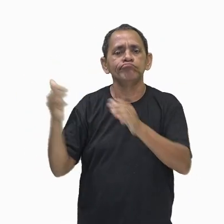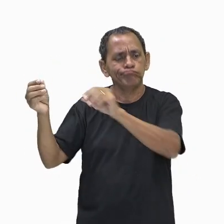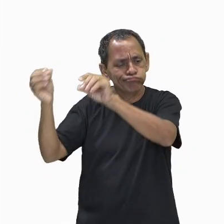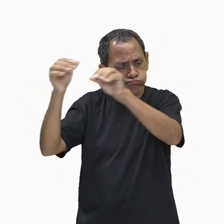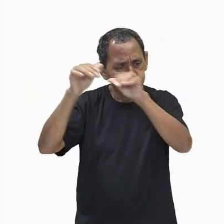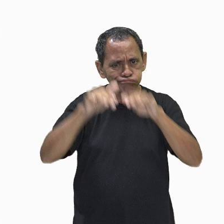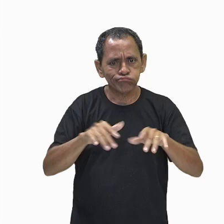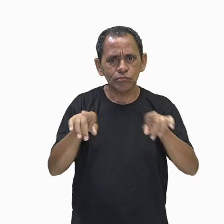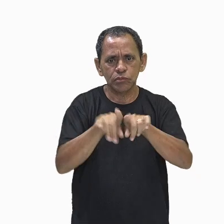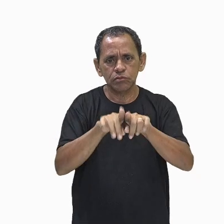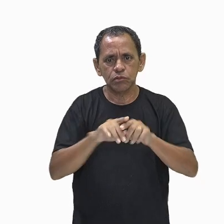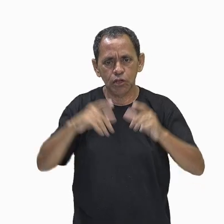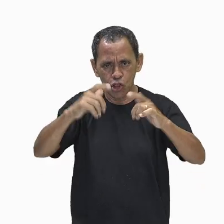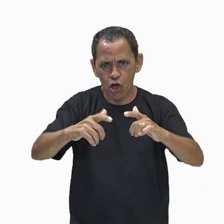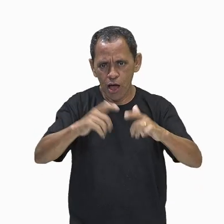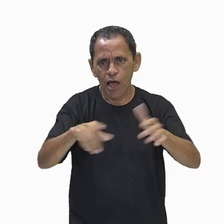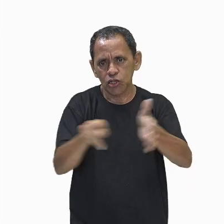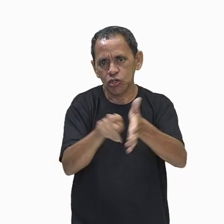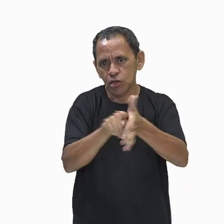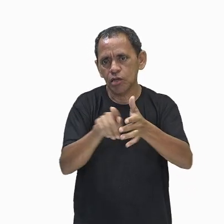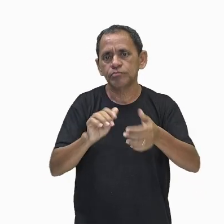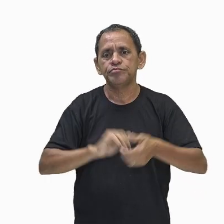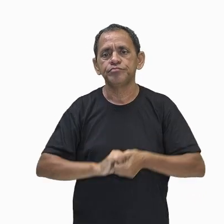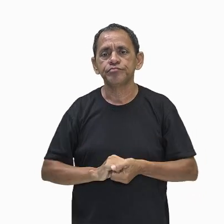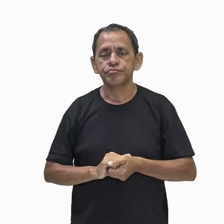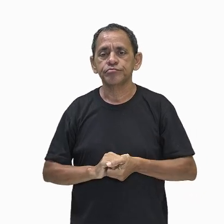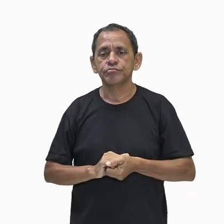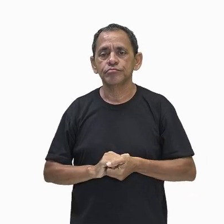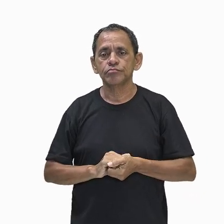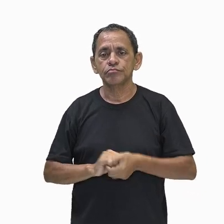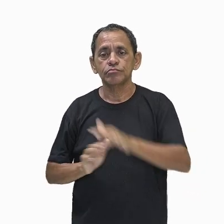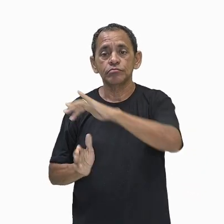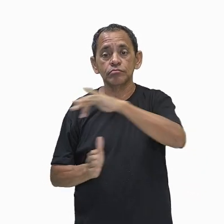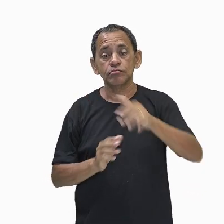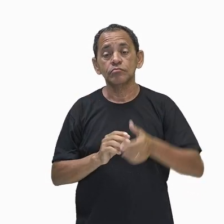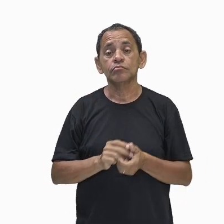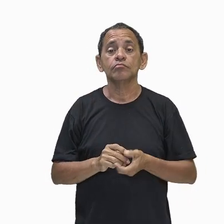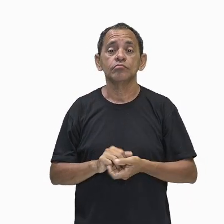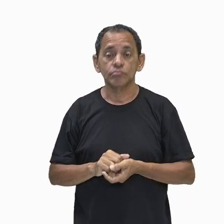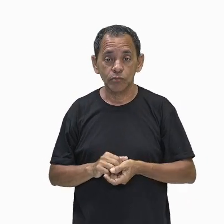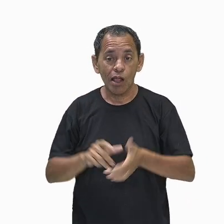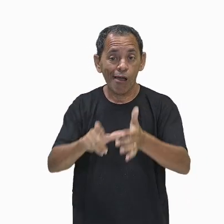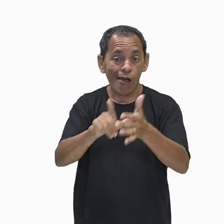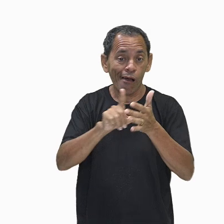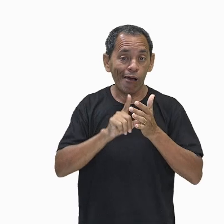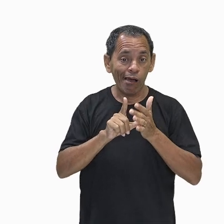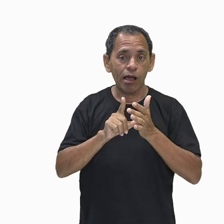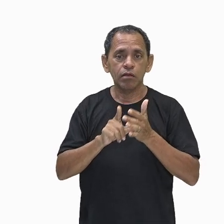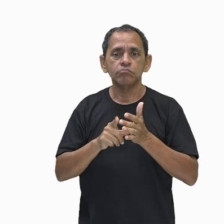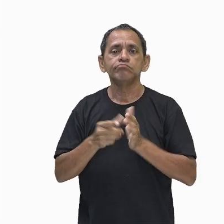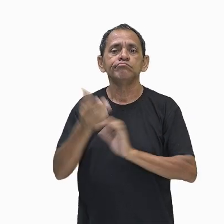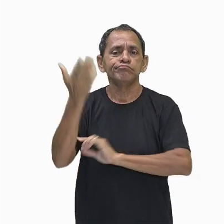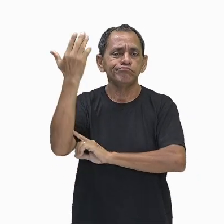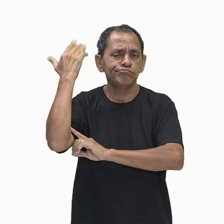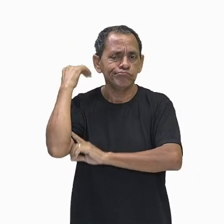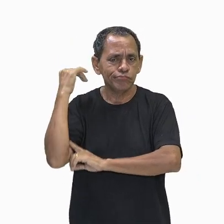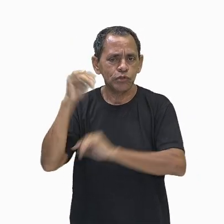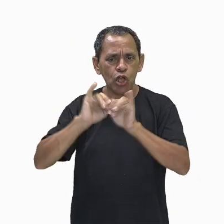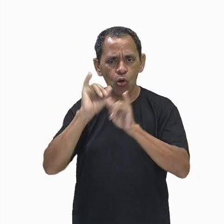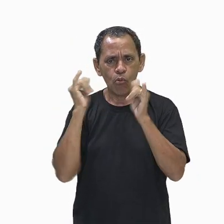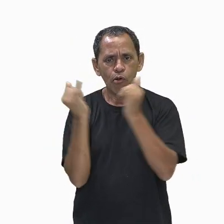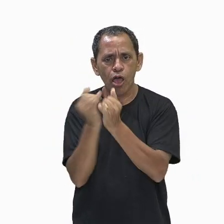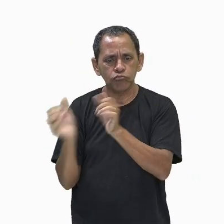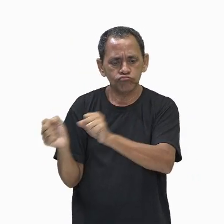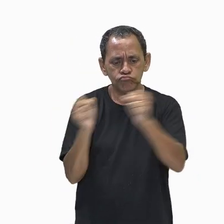tá? Vamos falar, então, aí um pouco sobre o Antigo Império, algumas características. Temos aí o fortalecimento do poder